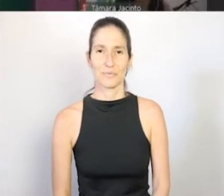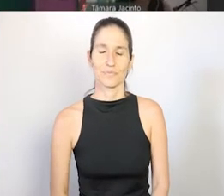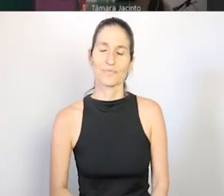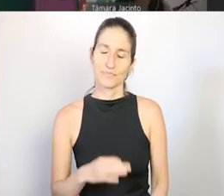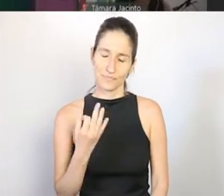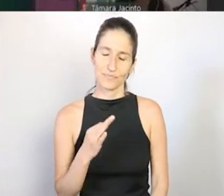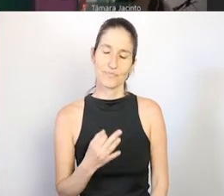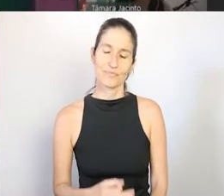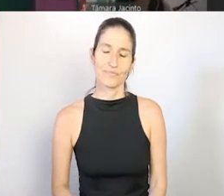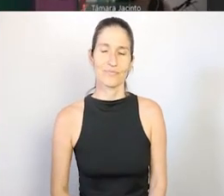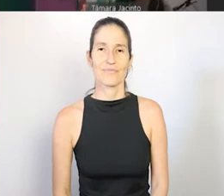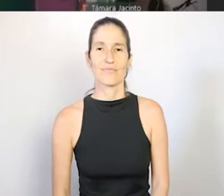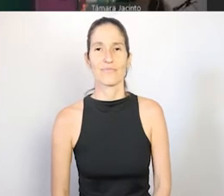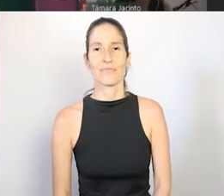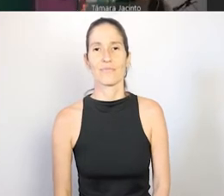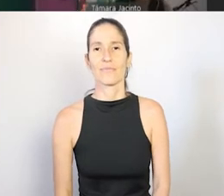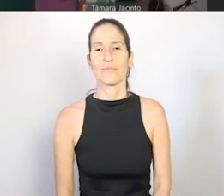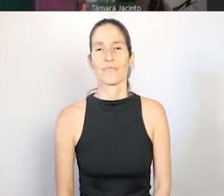É isso.